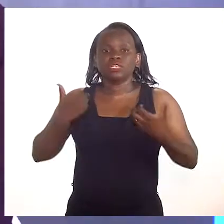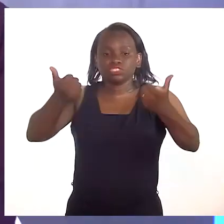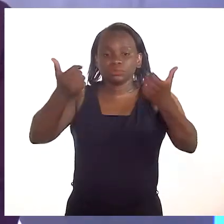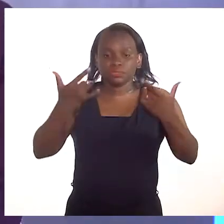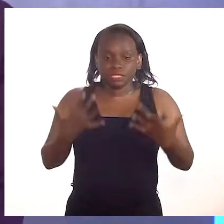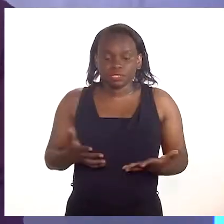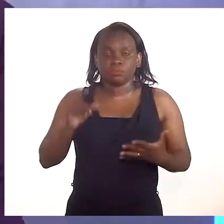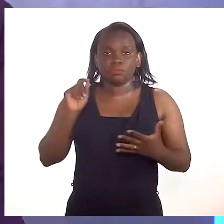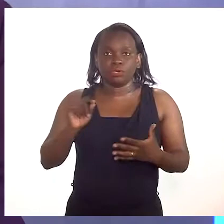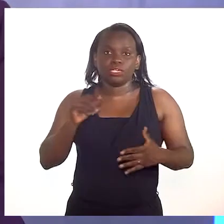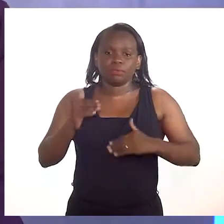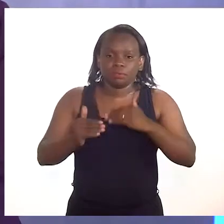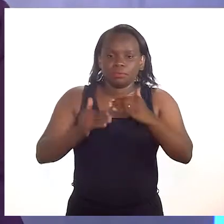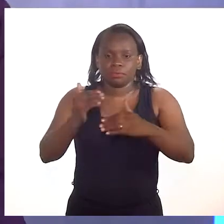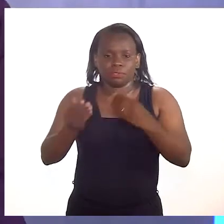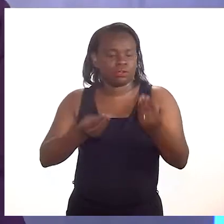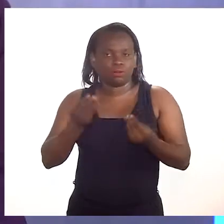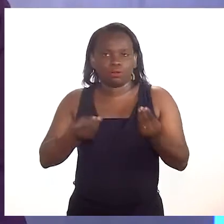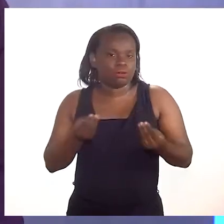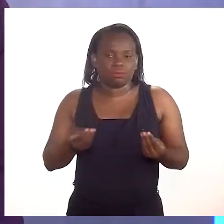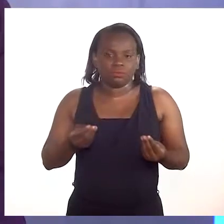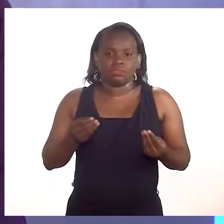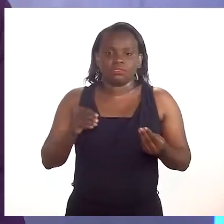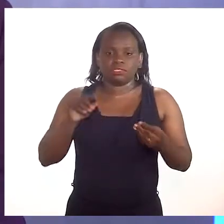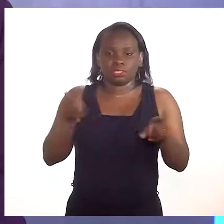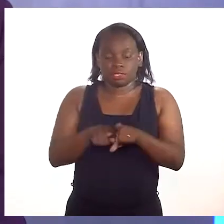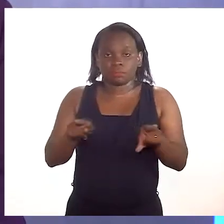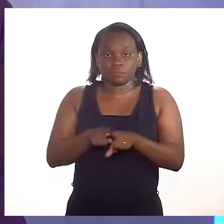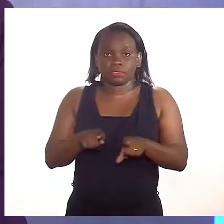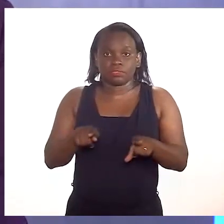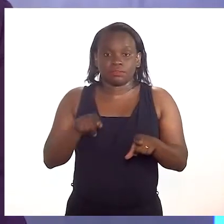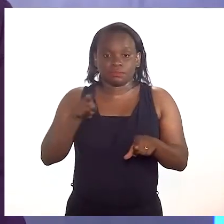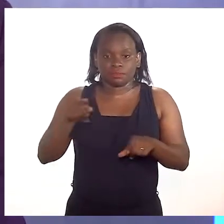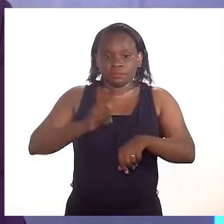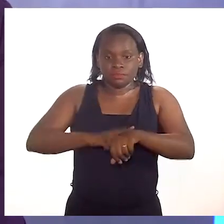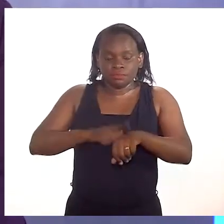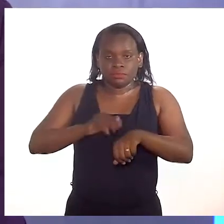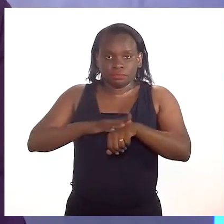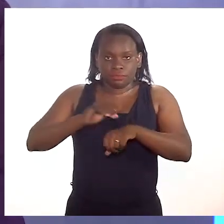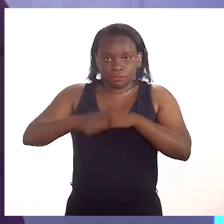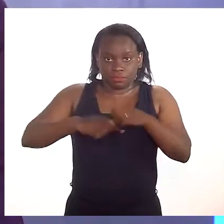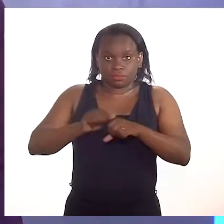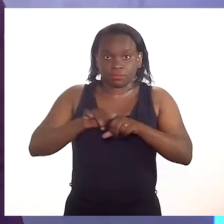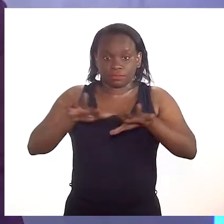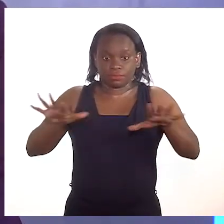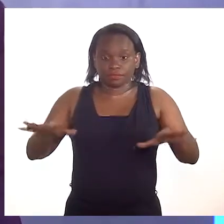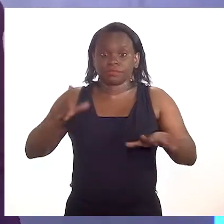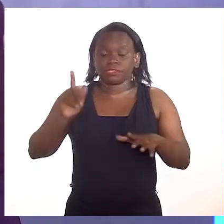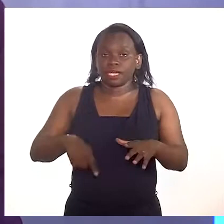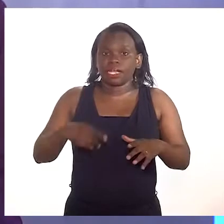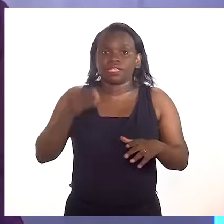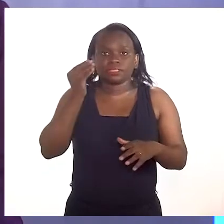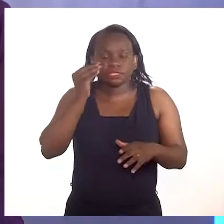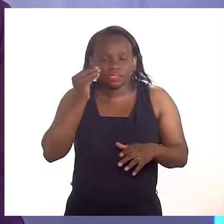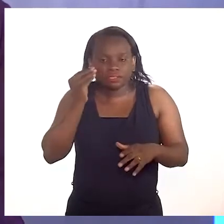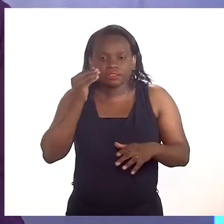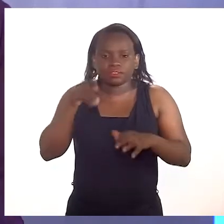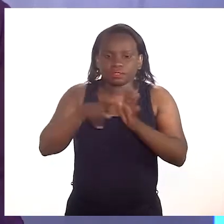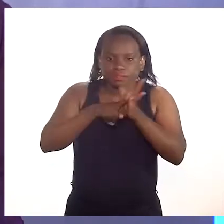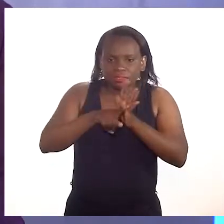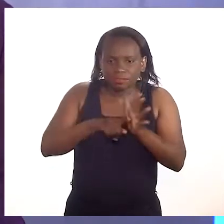que o senhor falasse um pouquinho sobre esse processo, quer dizer, o quanto também esse momento de pandemia tem sido uma plataforma para